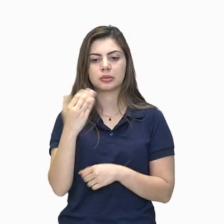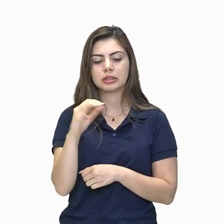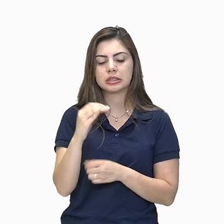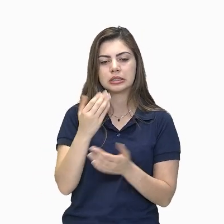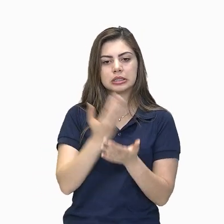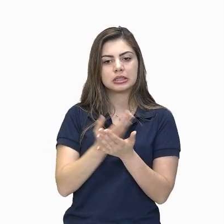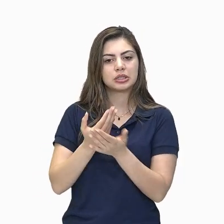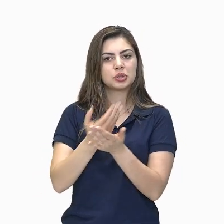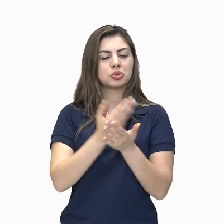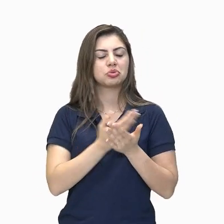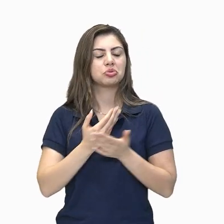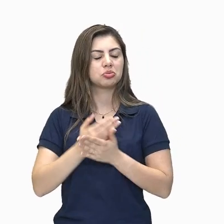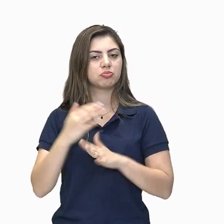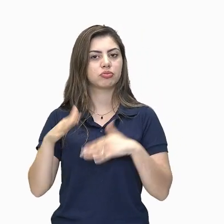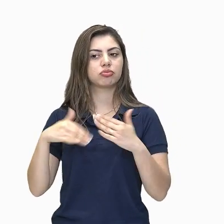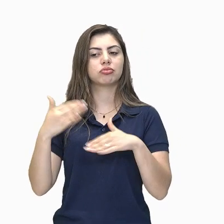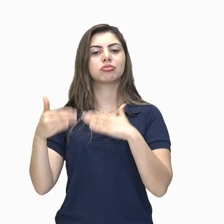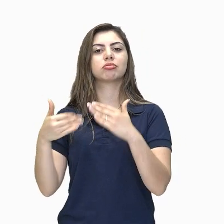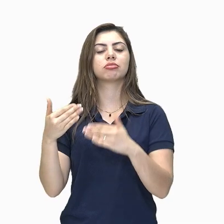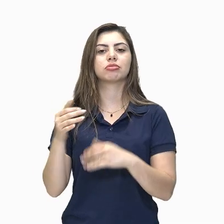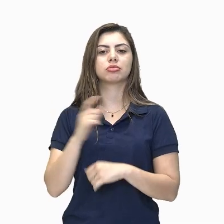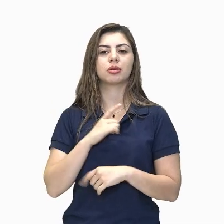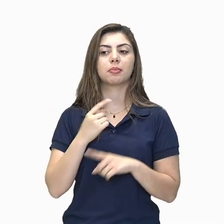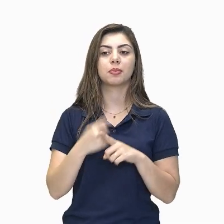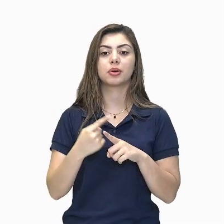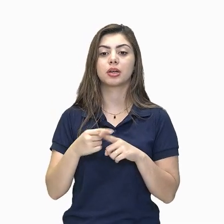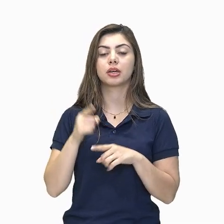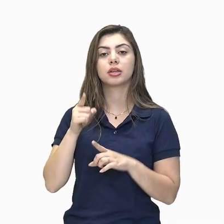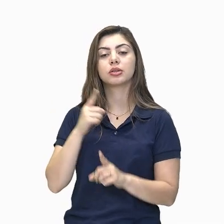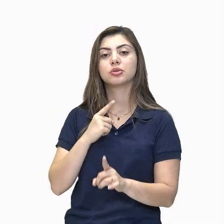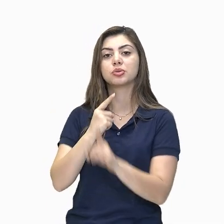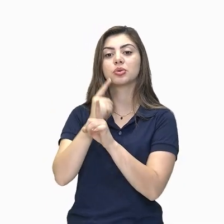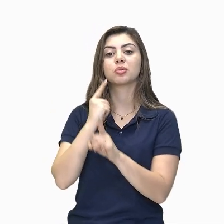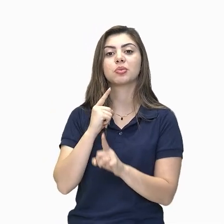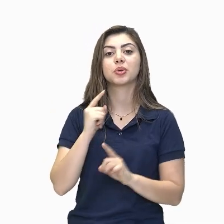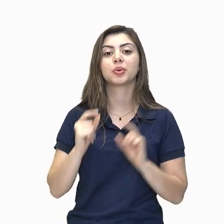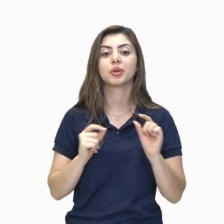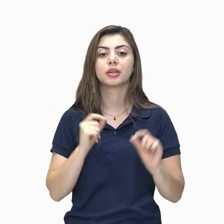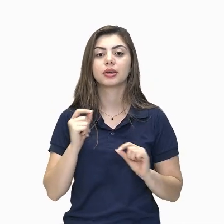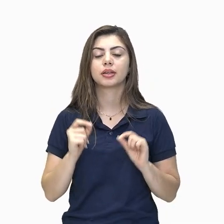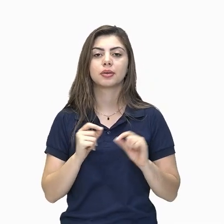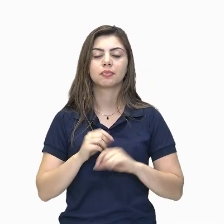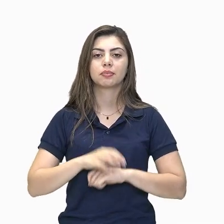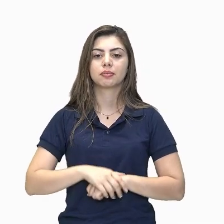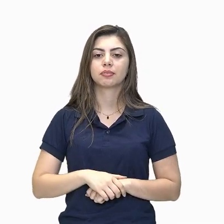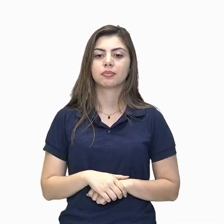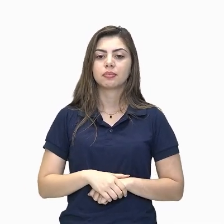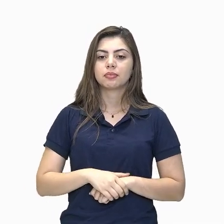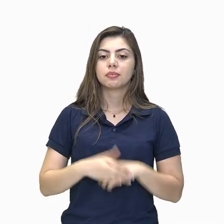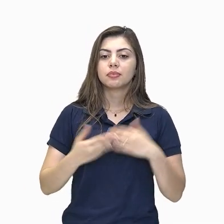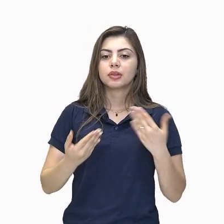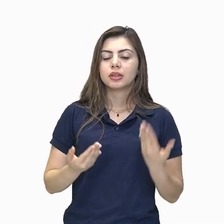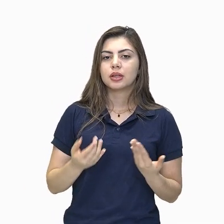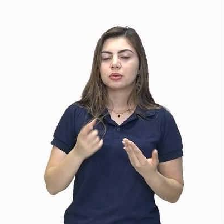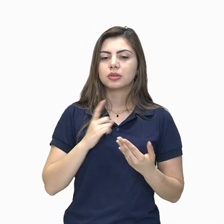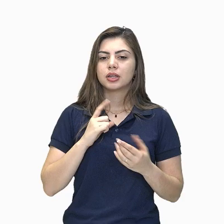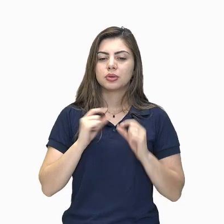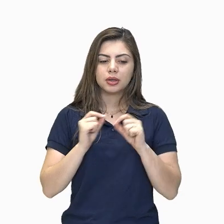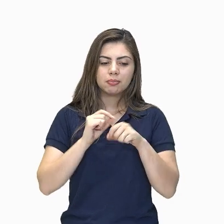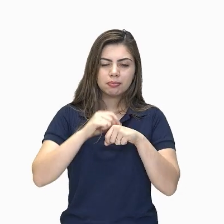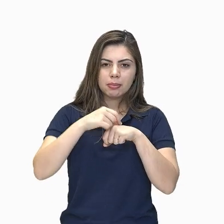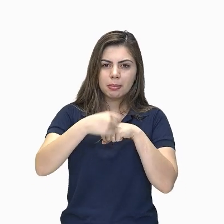da ciência. E ele descobriu que era possível enfraquecer ou atenuar os micro-organismos